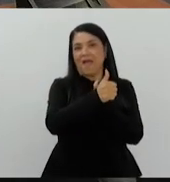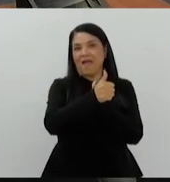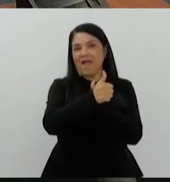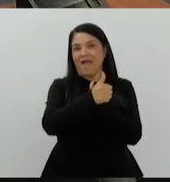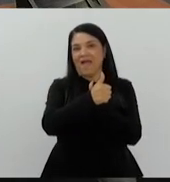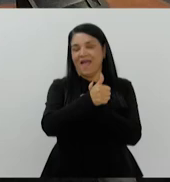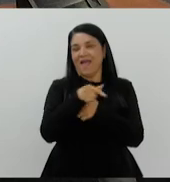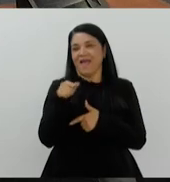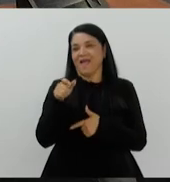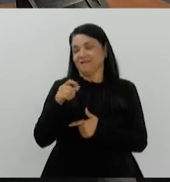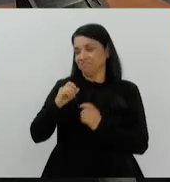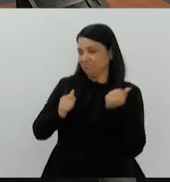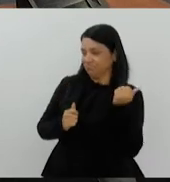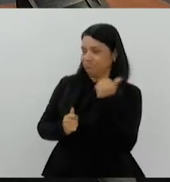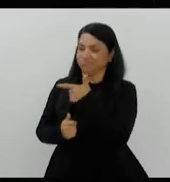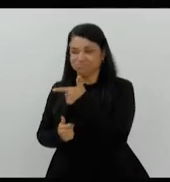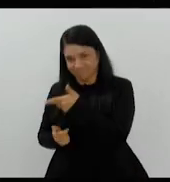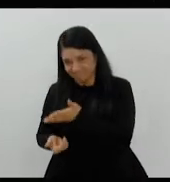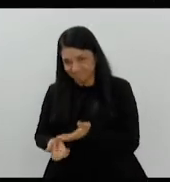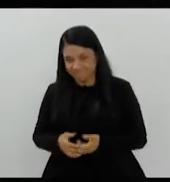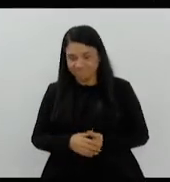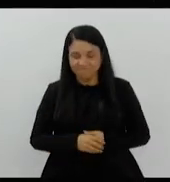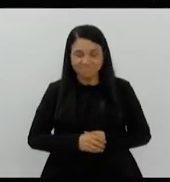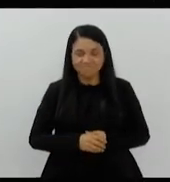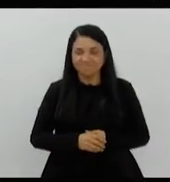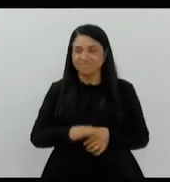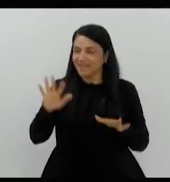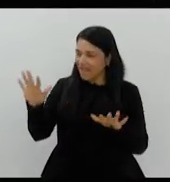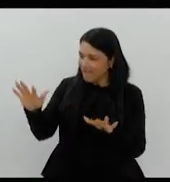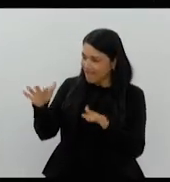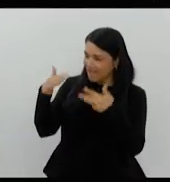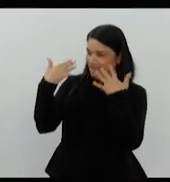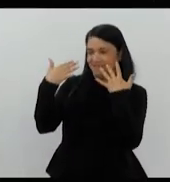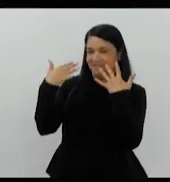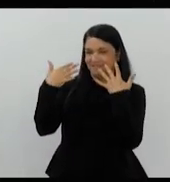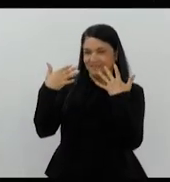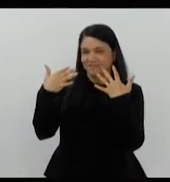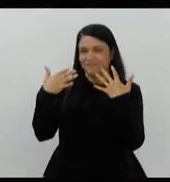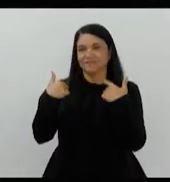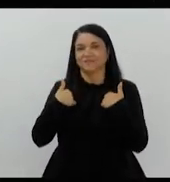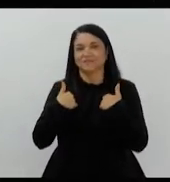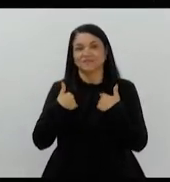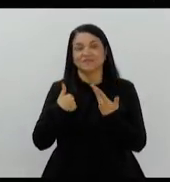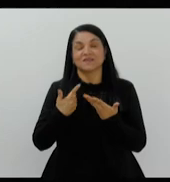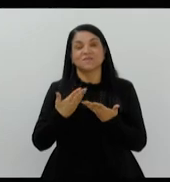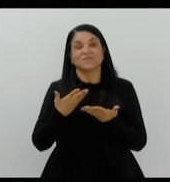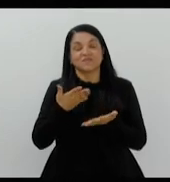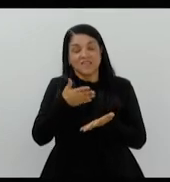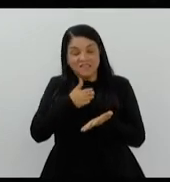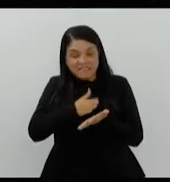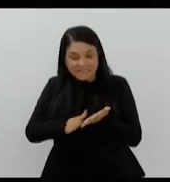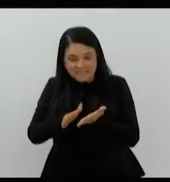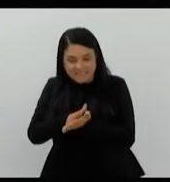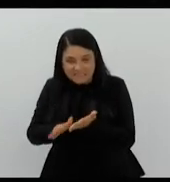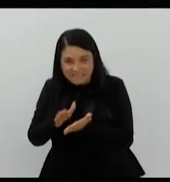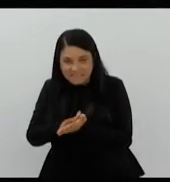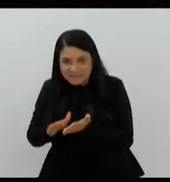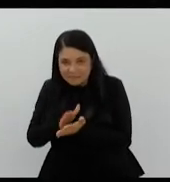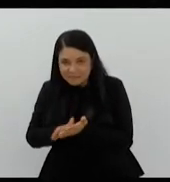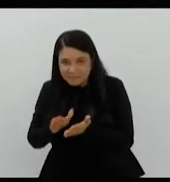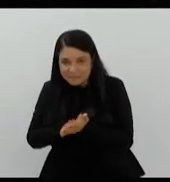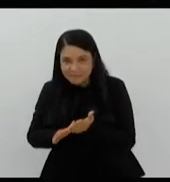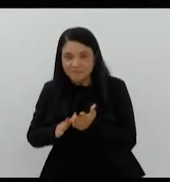de vantagem. Mas chamei vossa atenção, porque as despesas previstas no orçamento